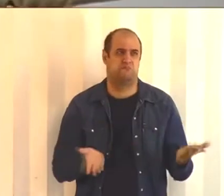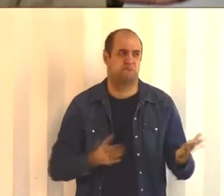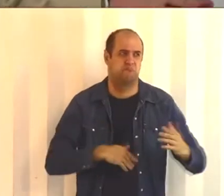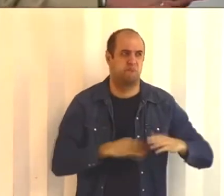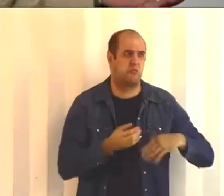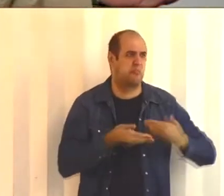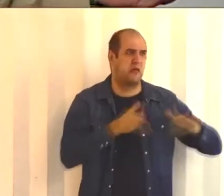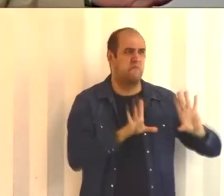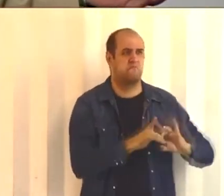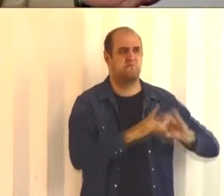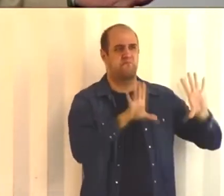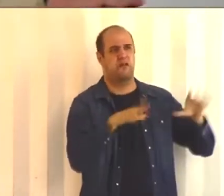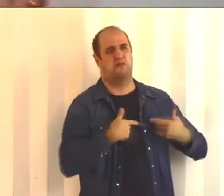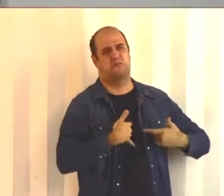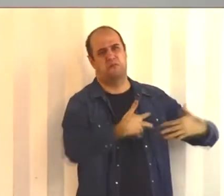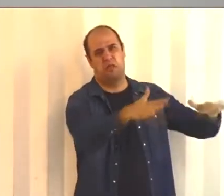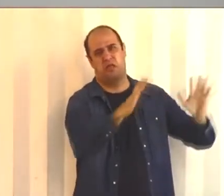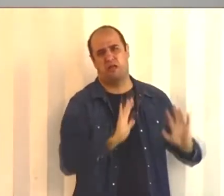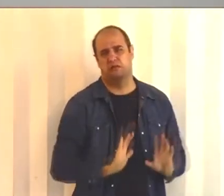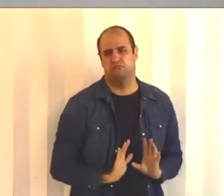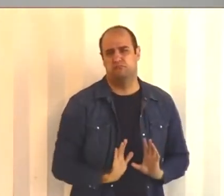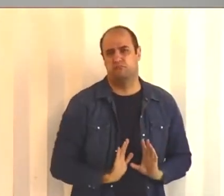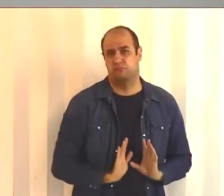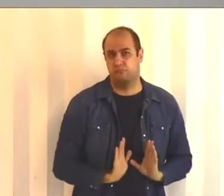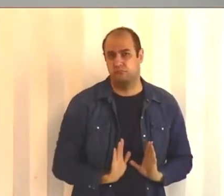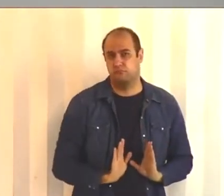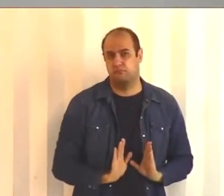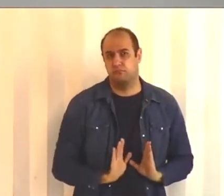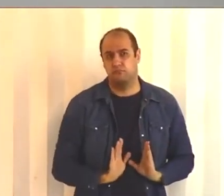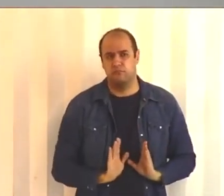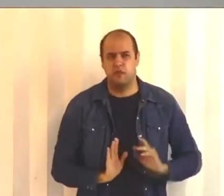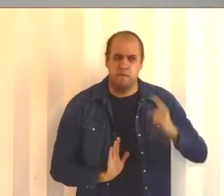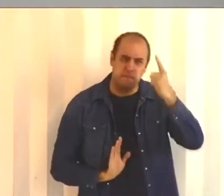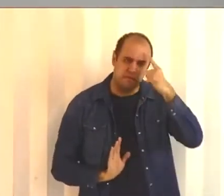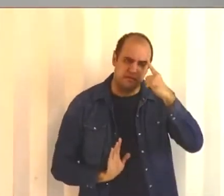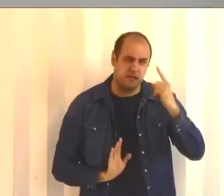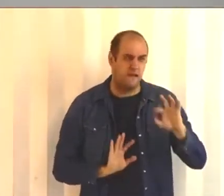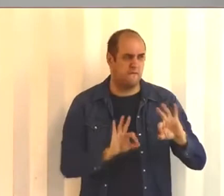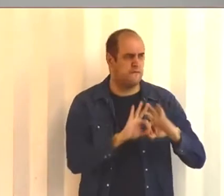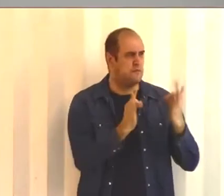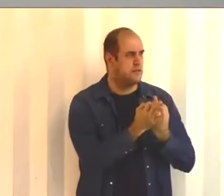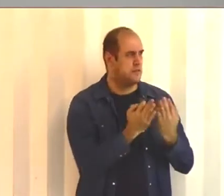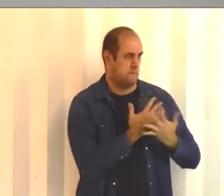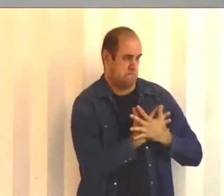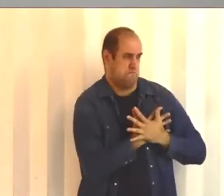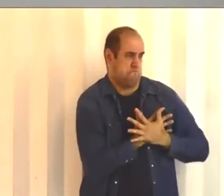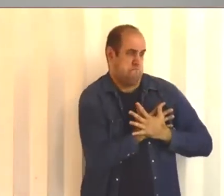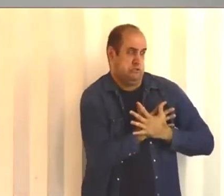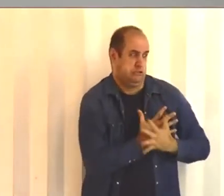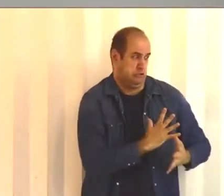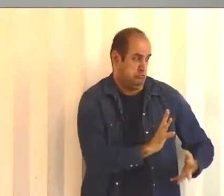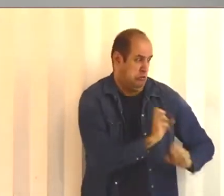não, mas talvez sim. Se nossas famílias nasceram simplesmente de uma paixão que alguém teve por alguém,